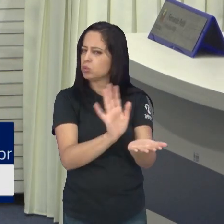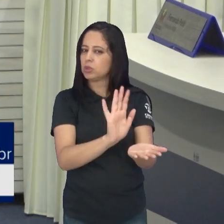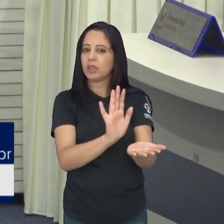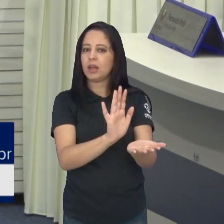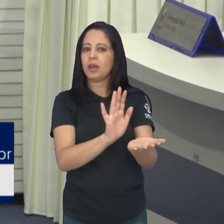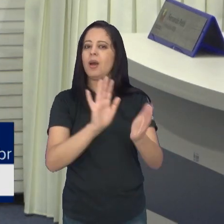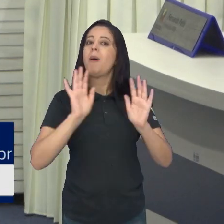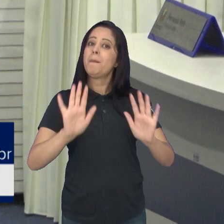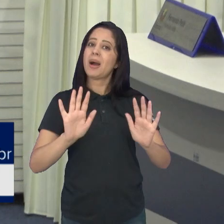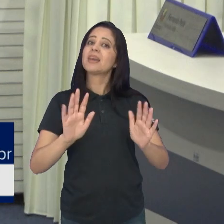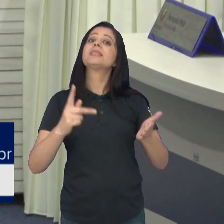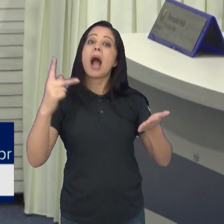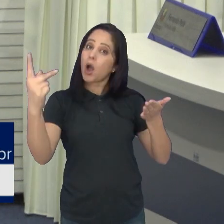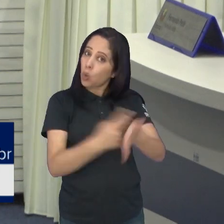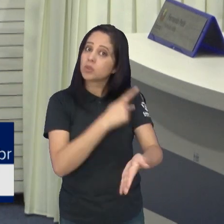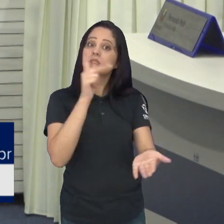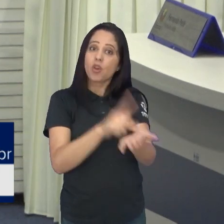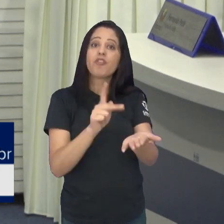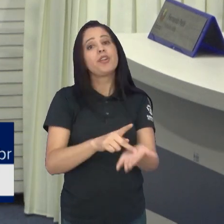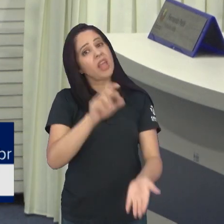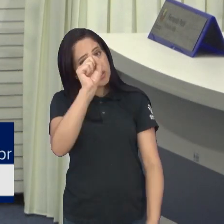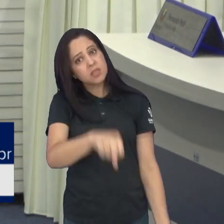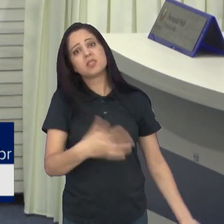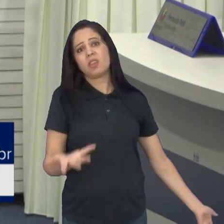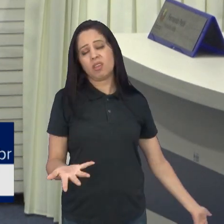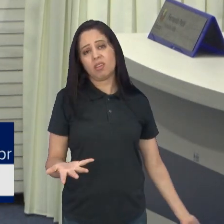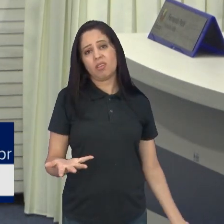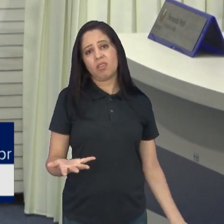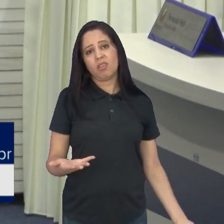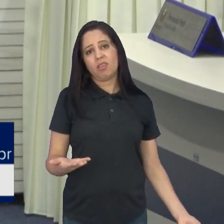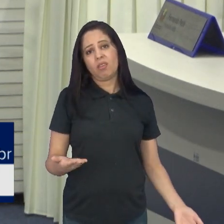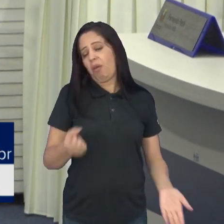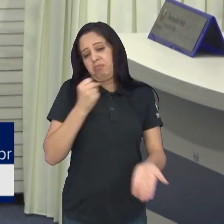fato ocorreu. Tá doendo, é.